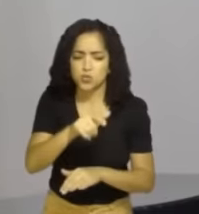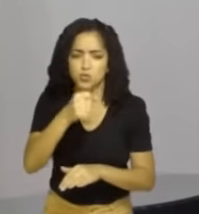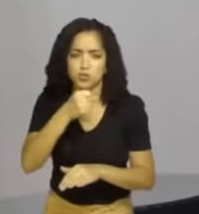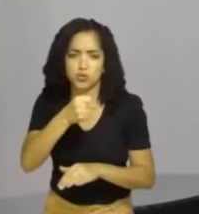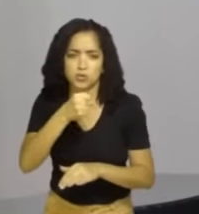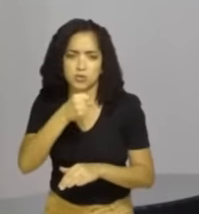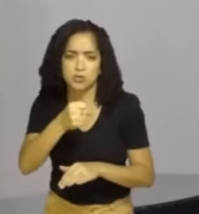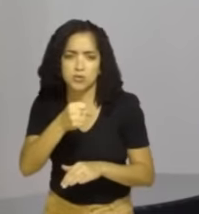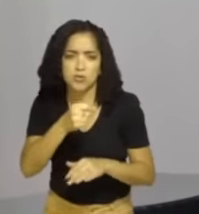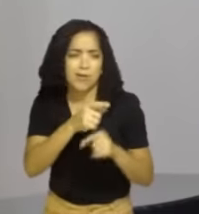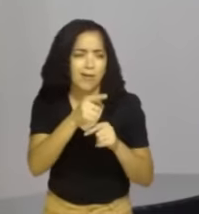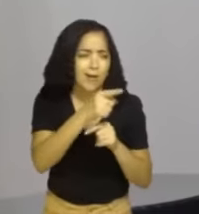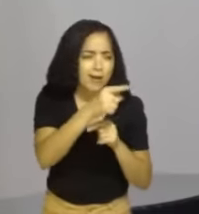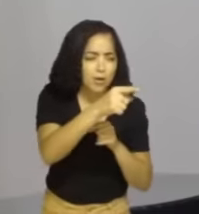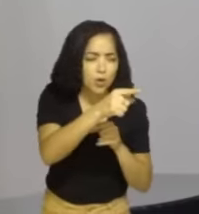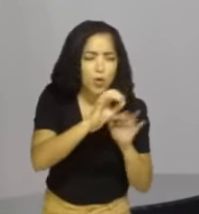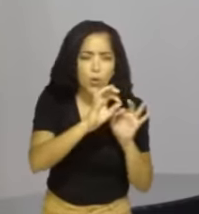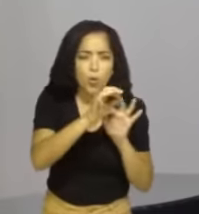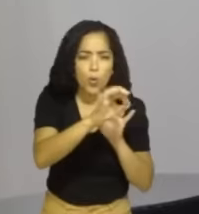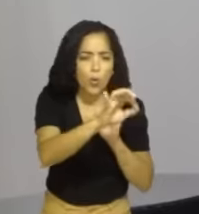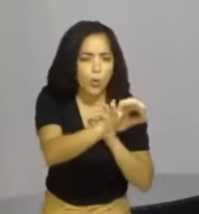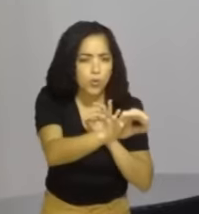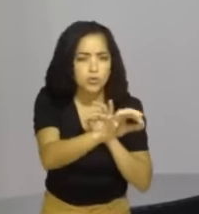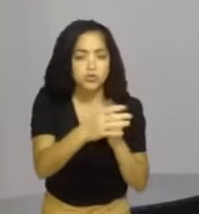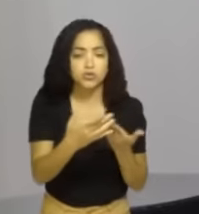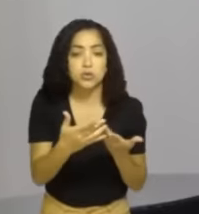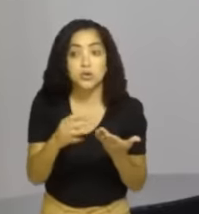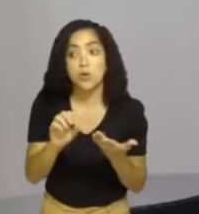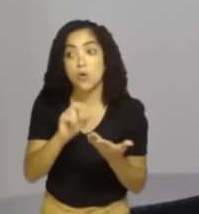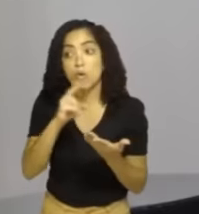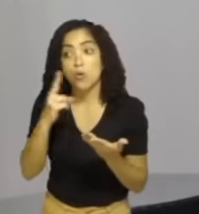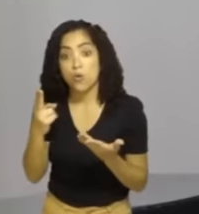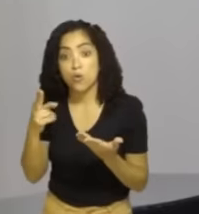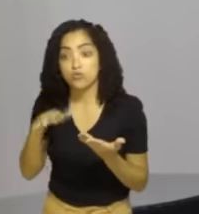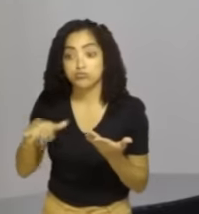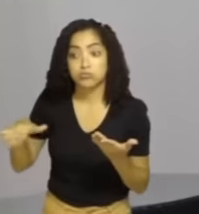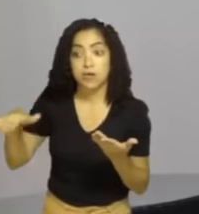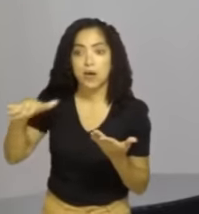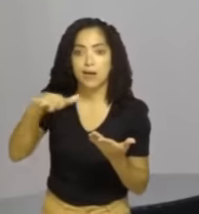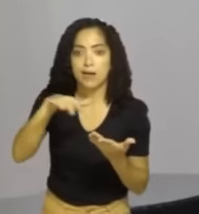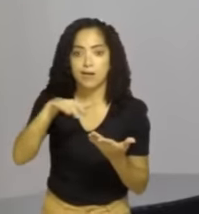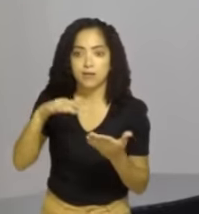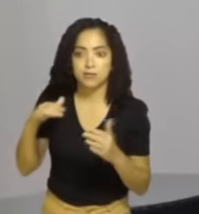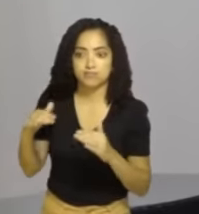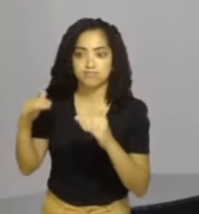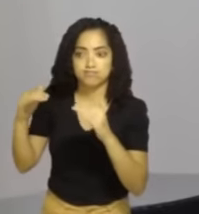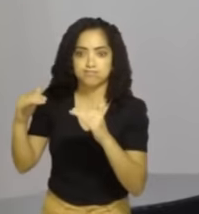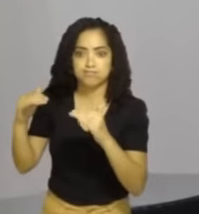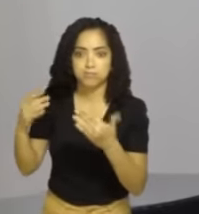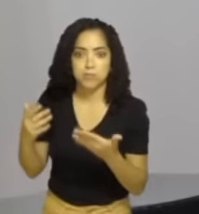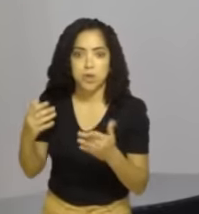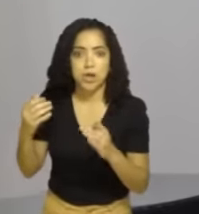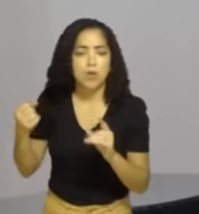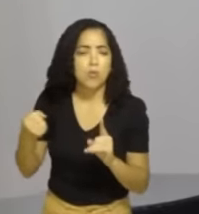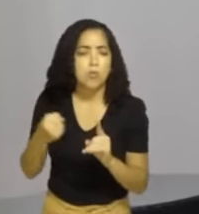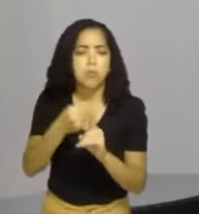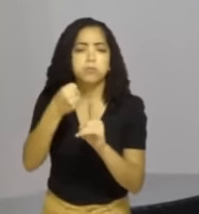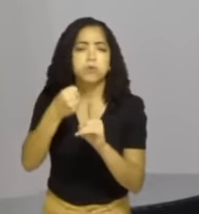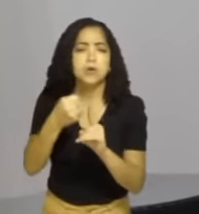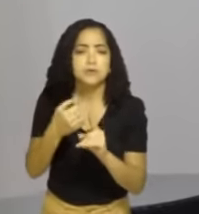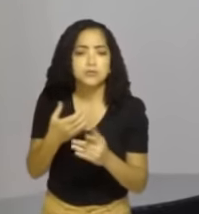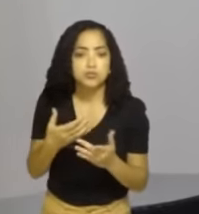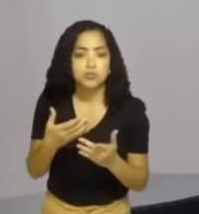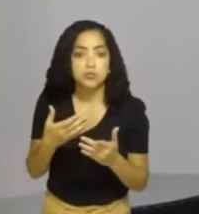uma cidade do interior, num blog individual ou na grande mídia. É difícil prever o impacto do